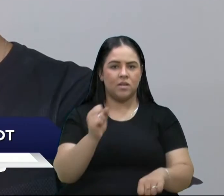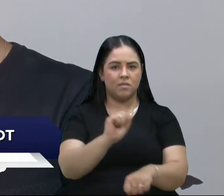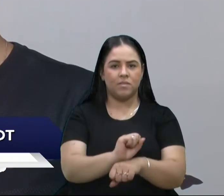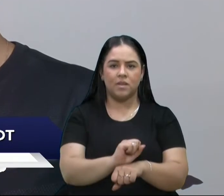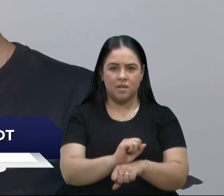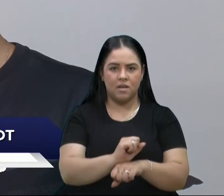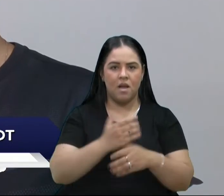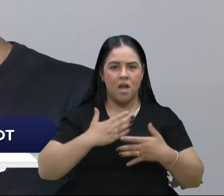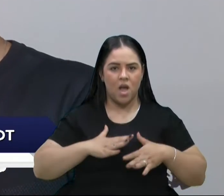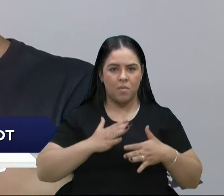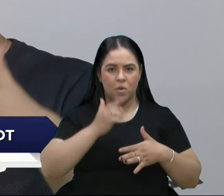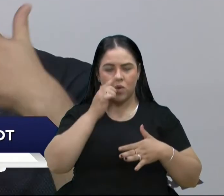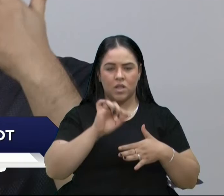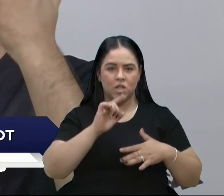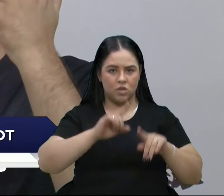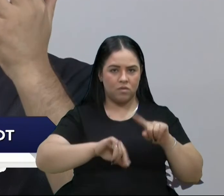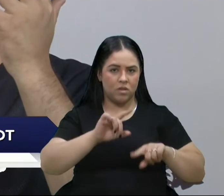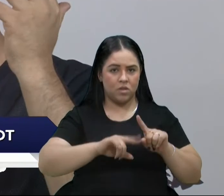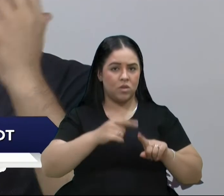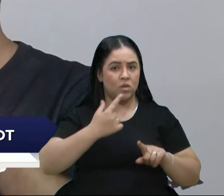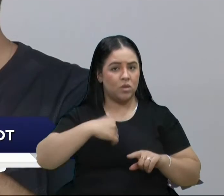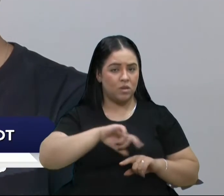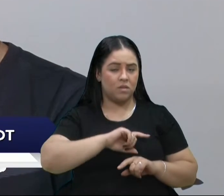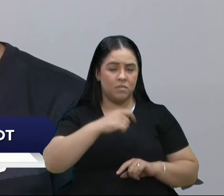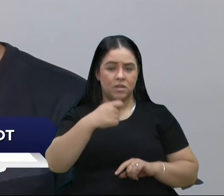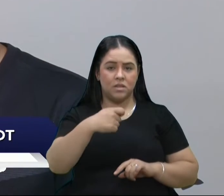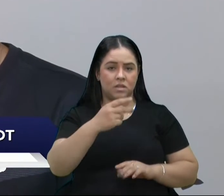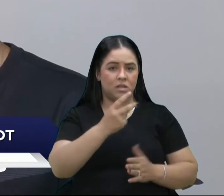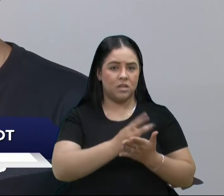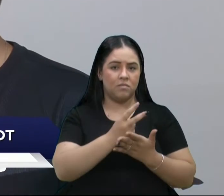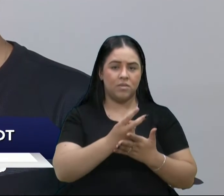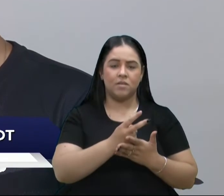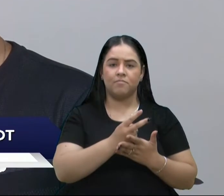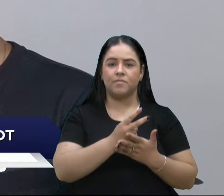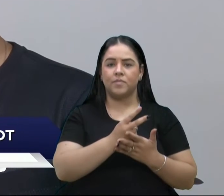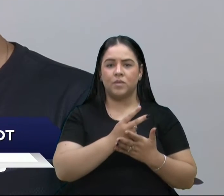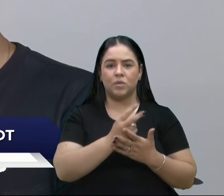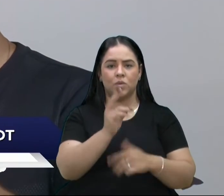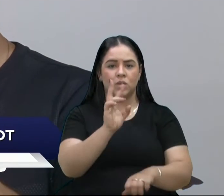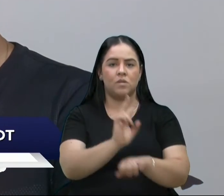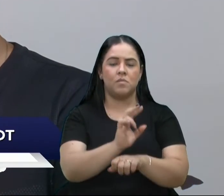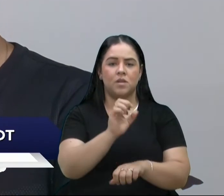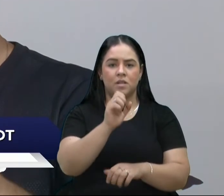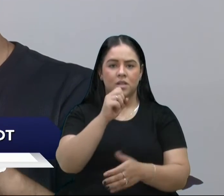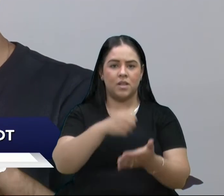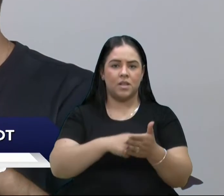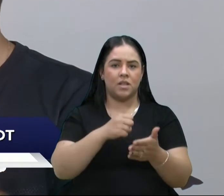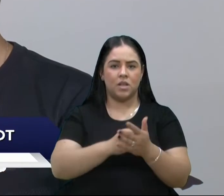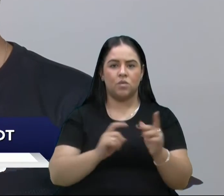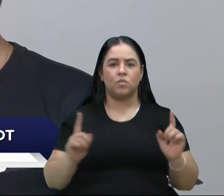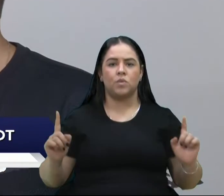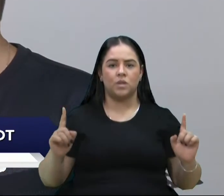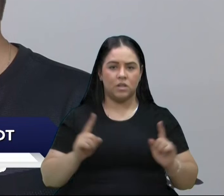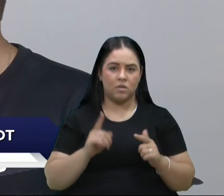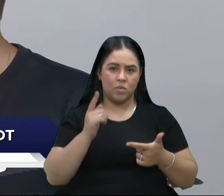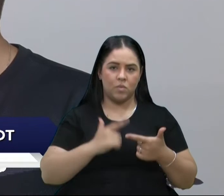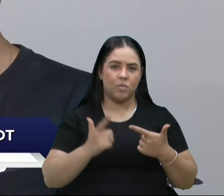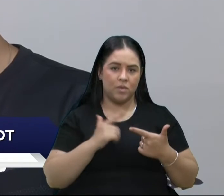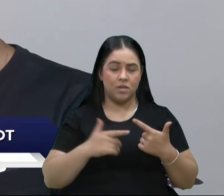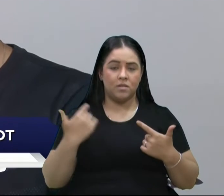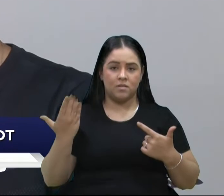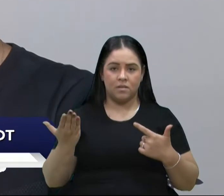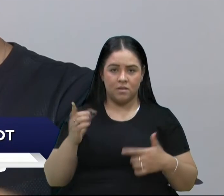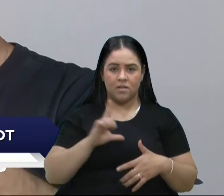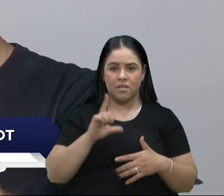olha, já cumprimos a nossa tarefa, a gente tem que estar canalizando a nossa energia para tentar minimizar esse problema que está posto